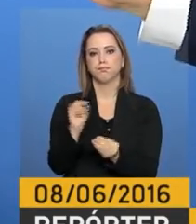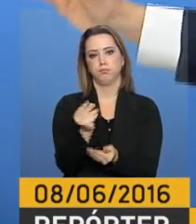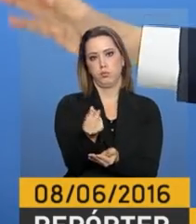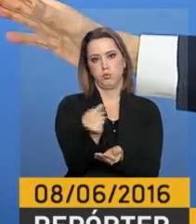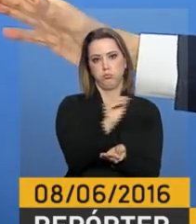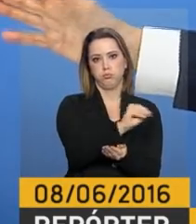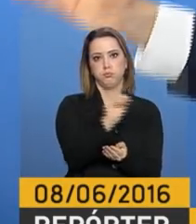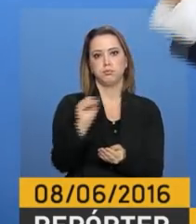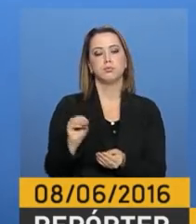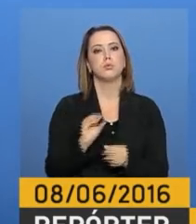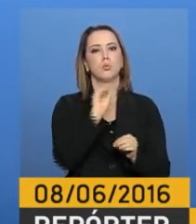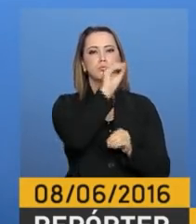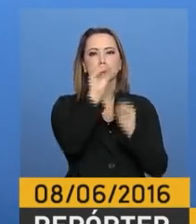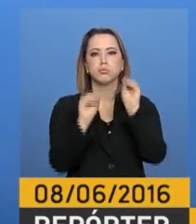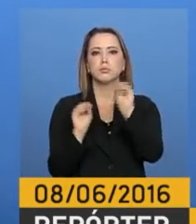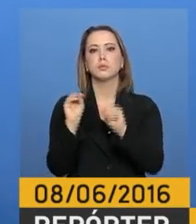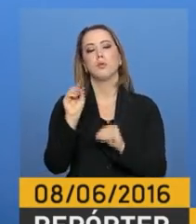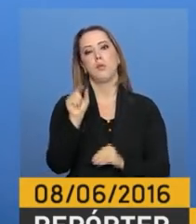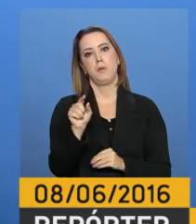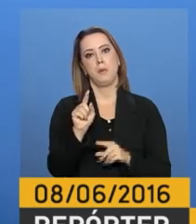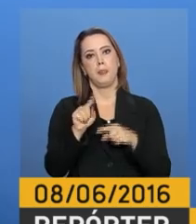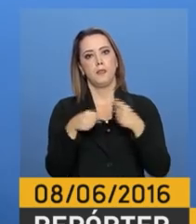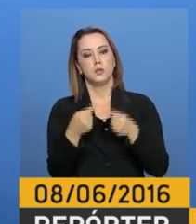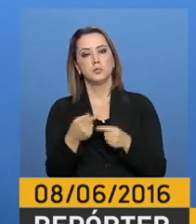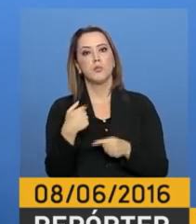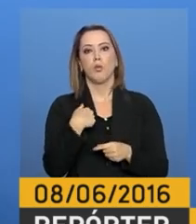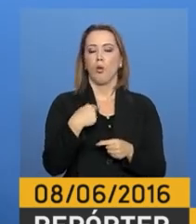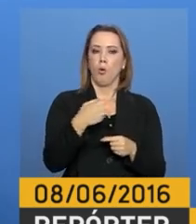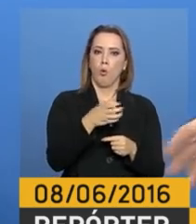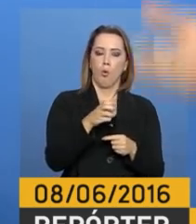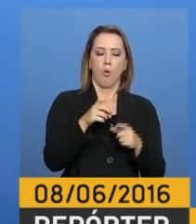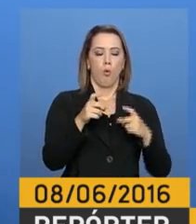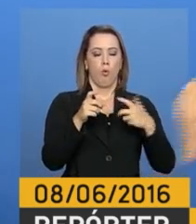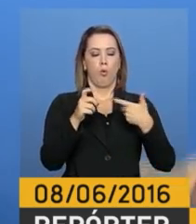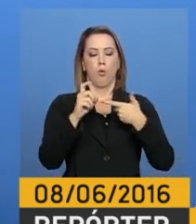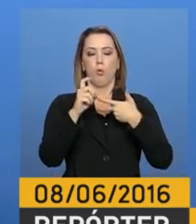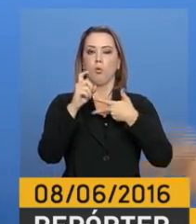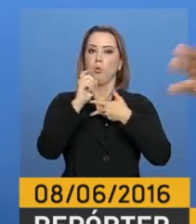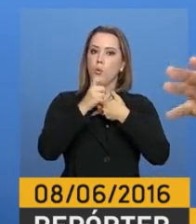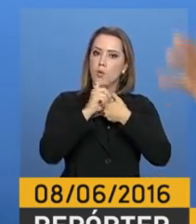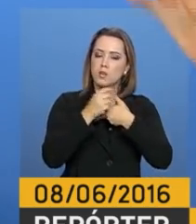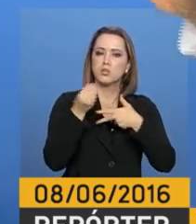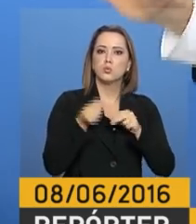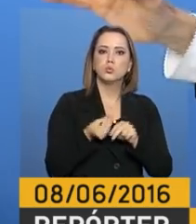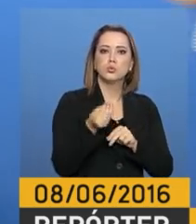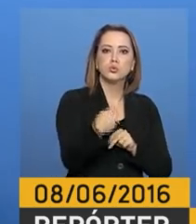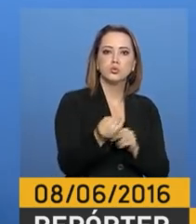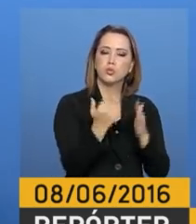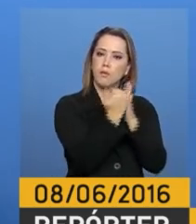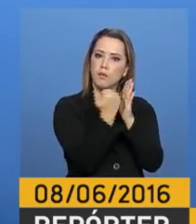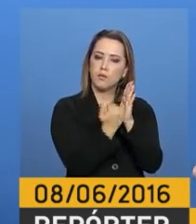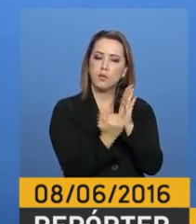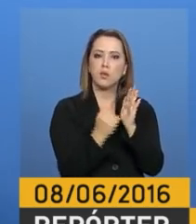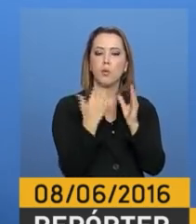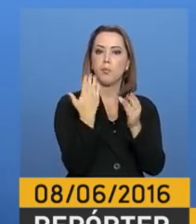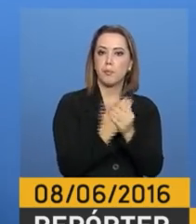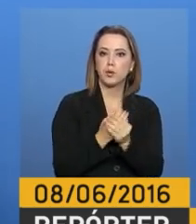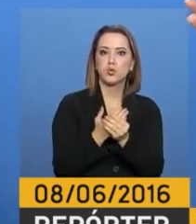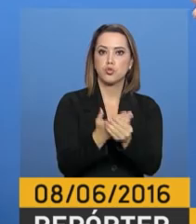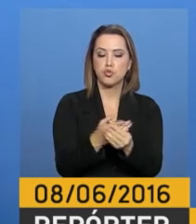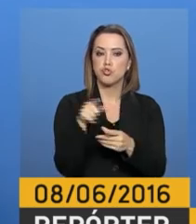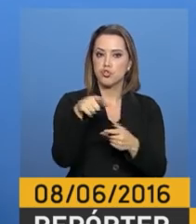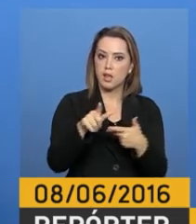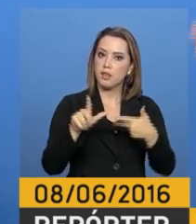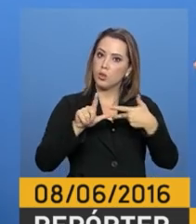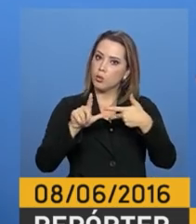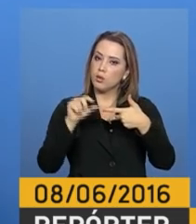ser o Executivo manda seus projetos o legislativo tem os seus projetos as suas alocações mas